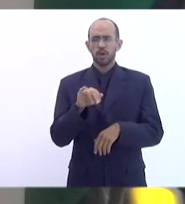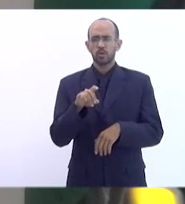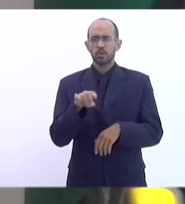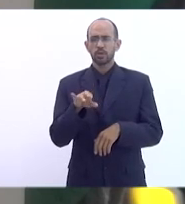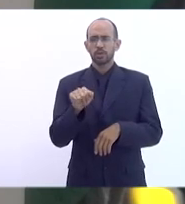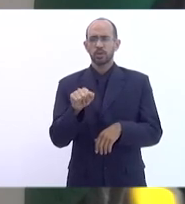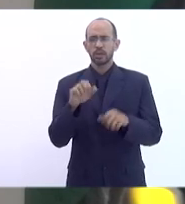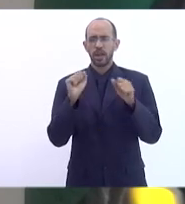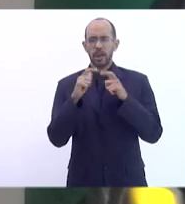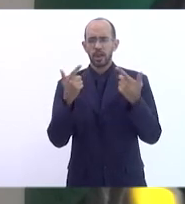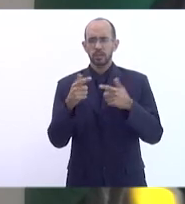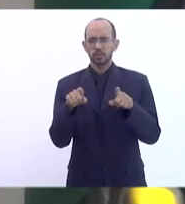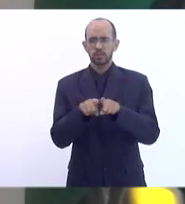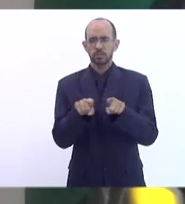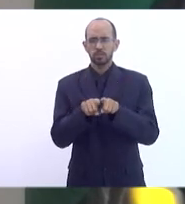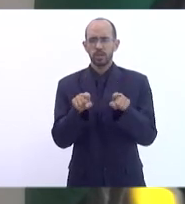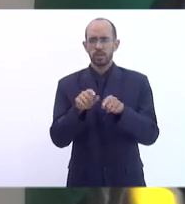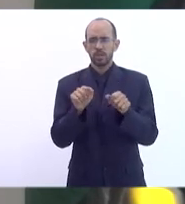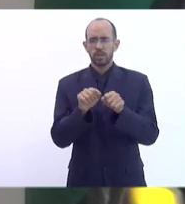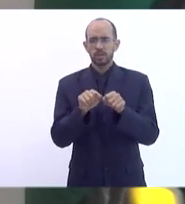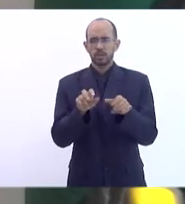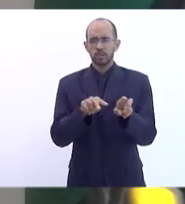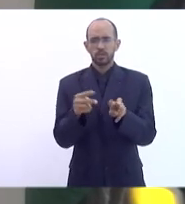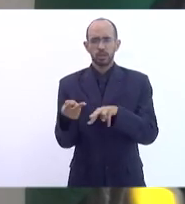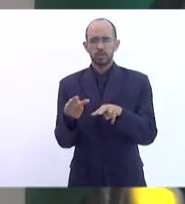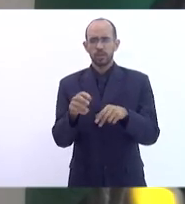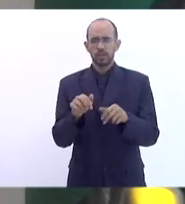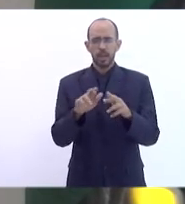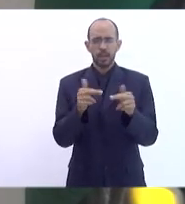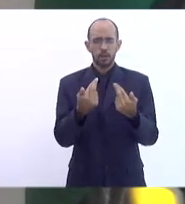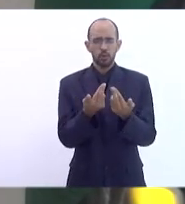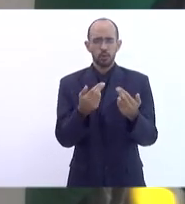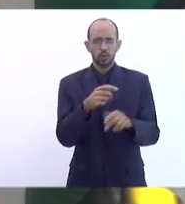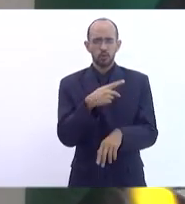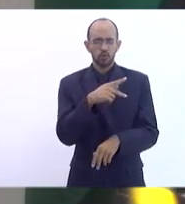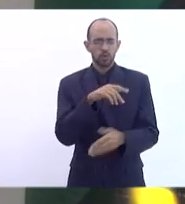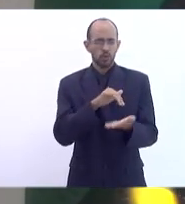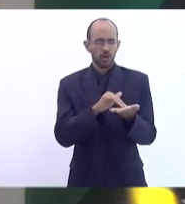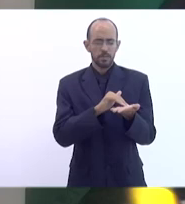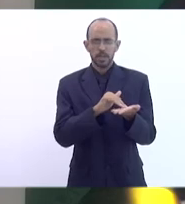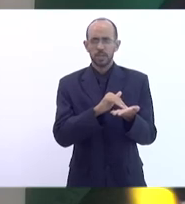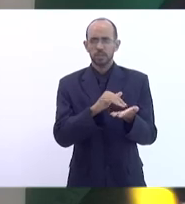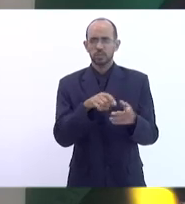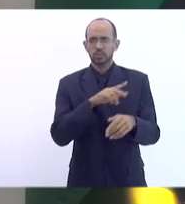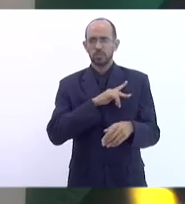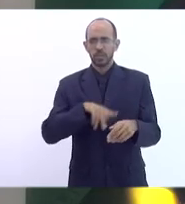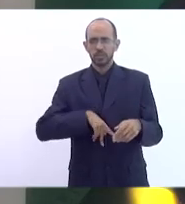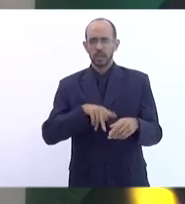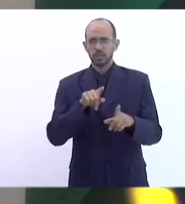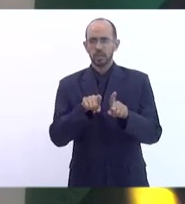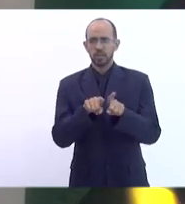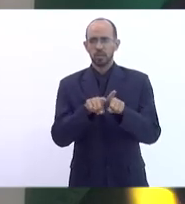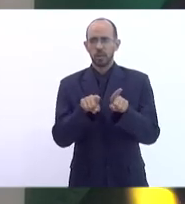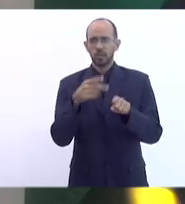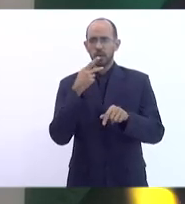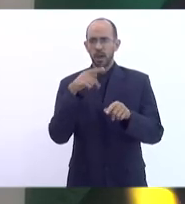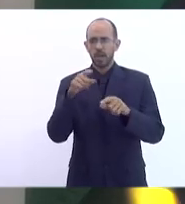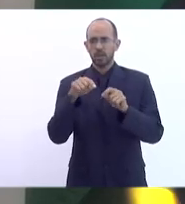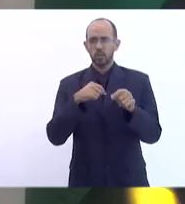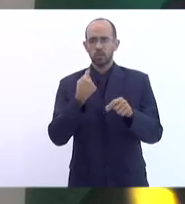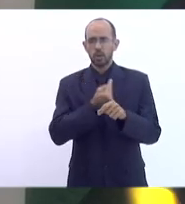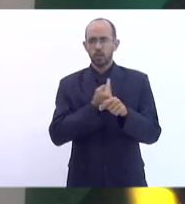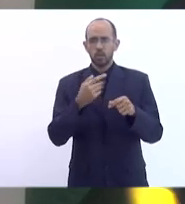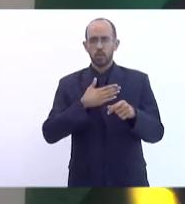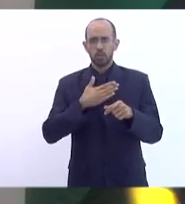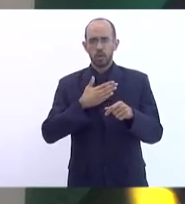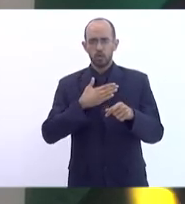Assembleia Estamos fazendo aquele encaminhamento o fruto da reunião no seu gabinete da presidência eu destaque aqui que não só meu trabalho na